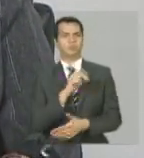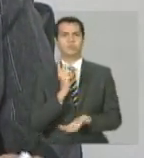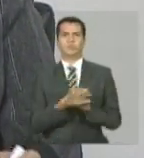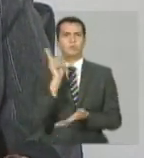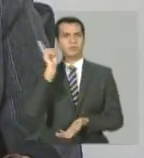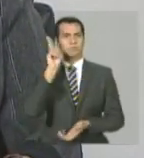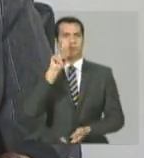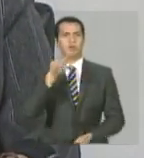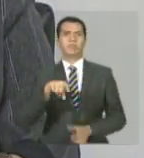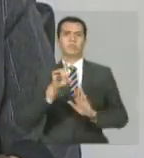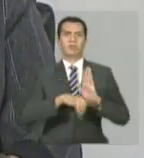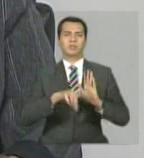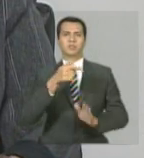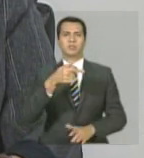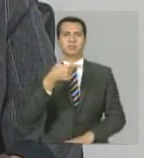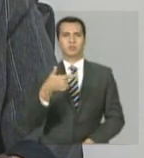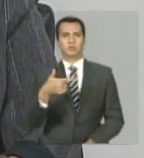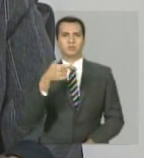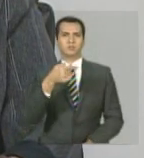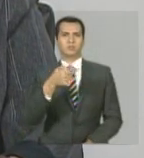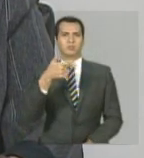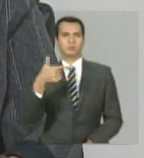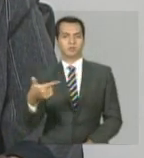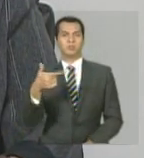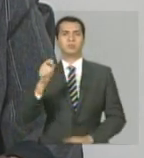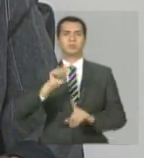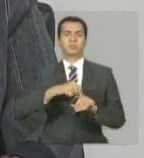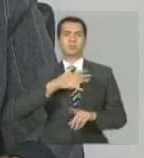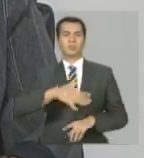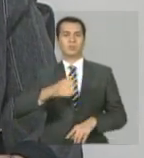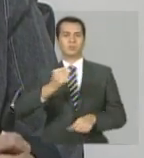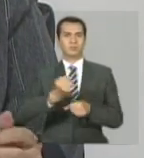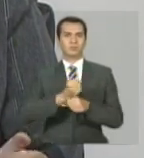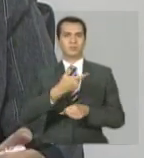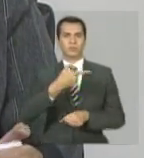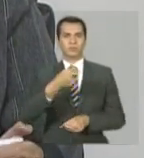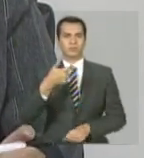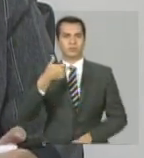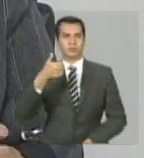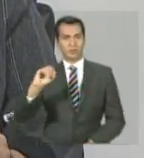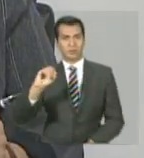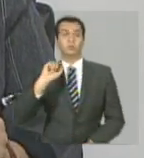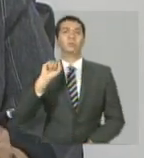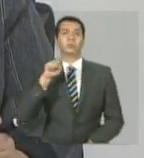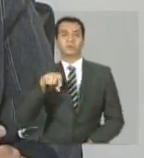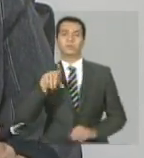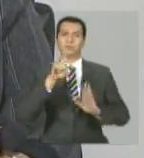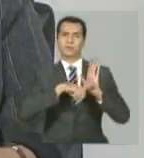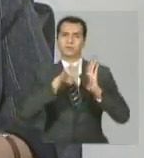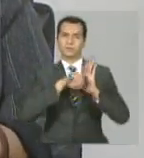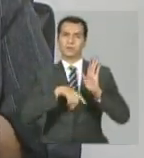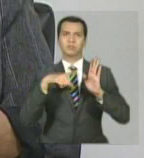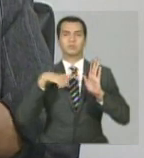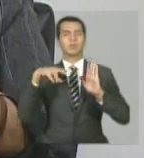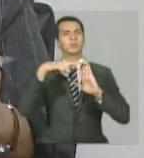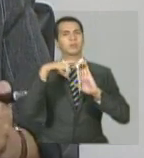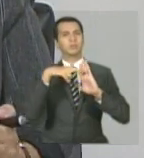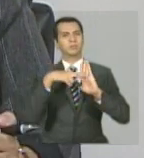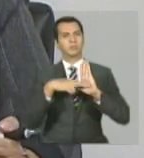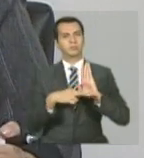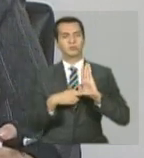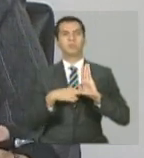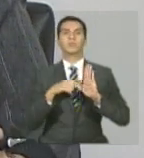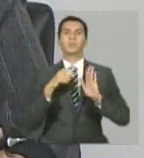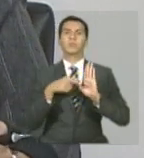decreto 7272 de agosto de 2010. Ele fixa as diretrizes que dizem respeito às formas